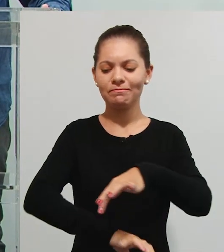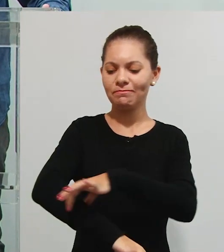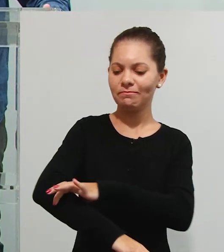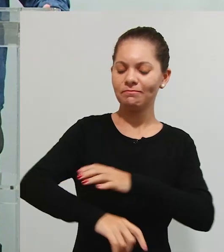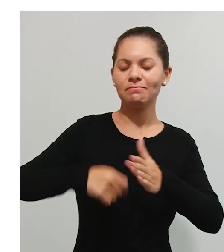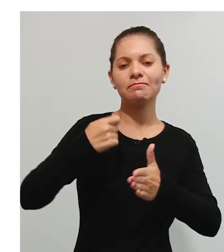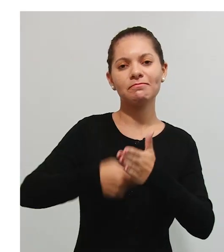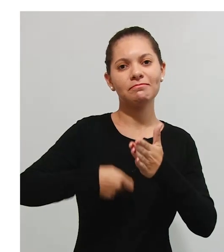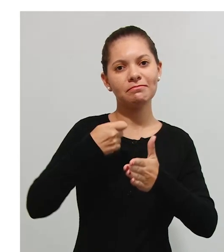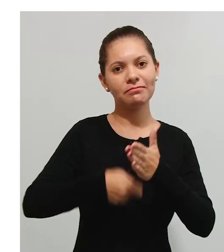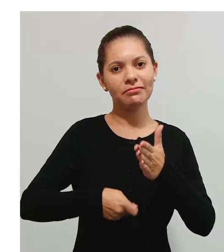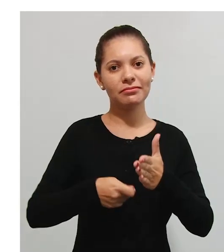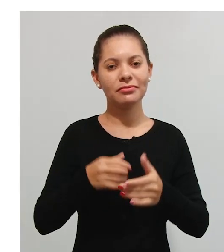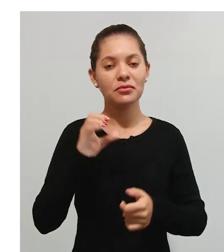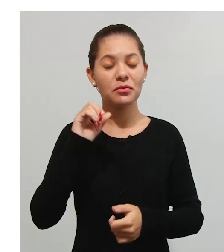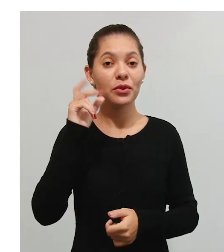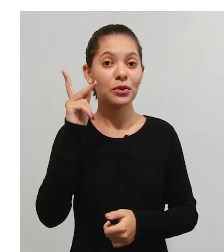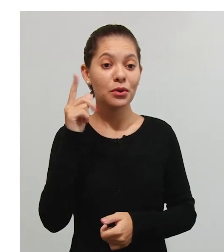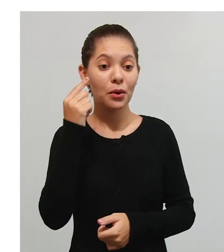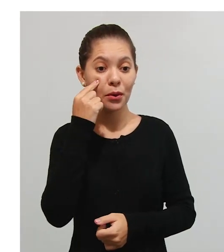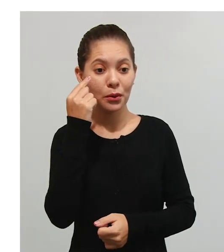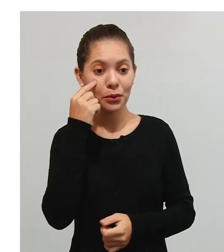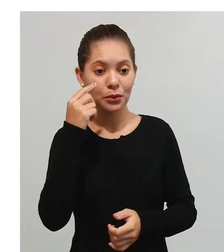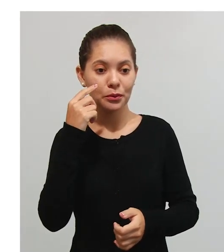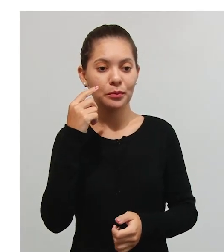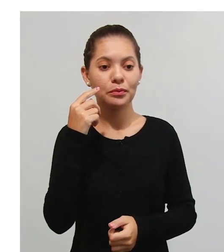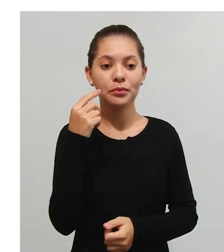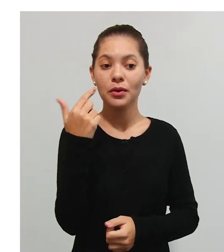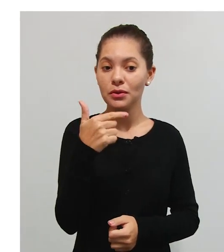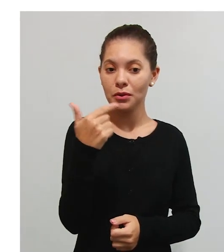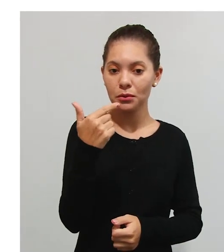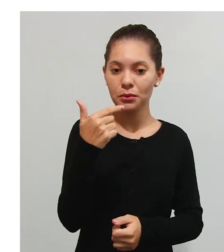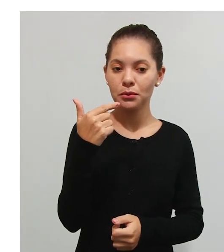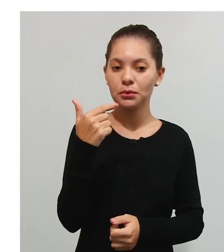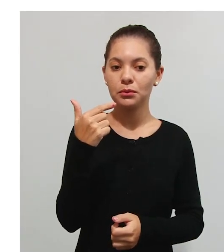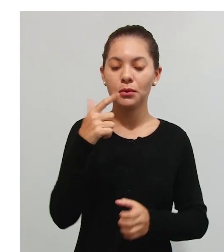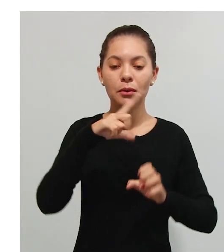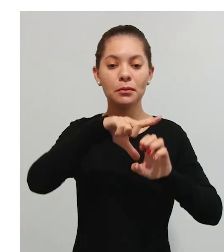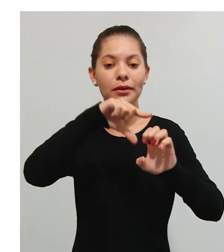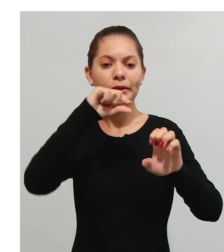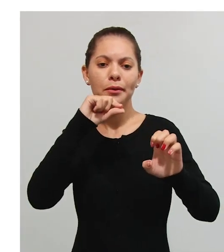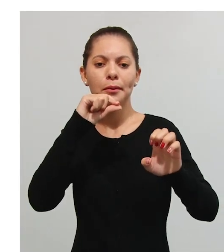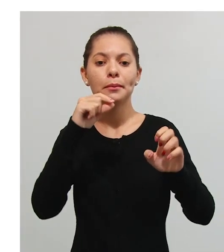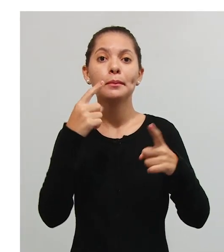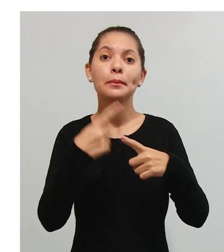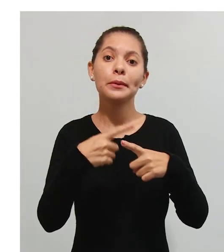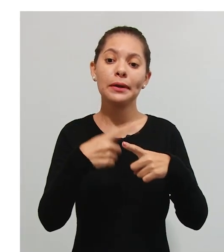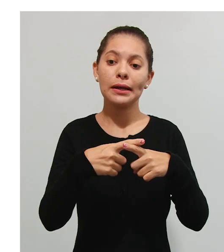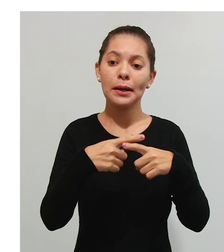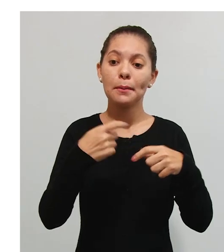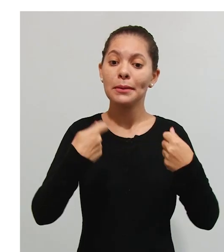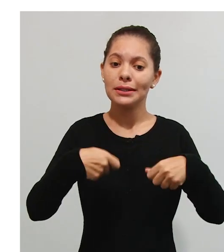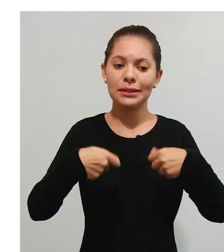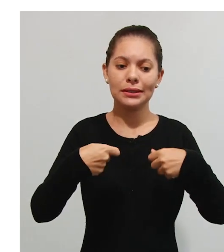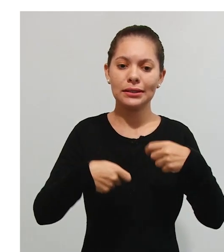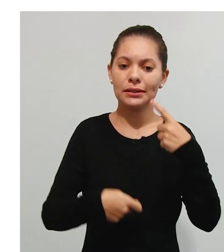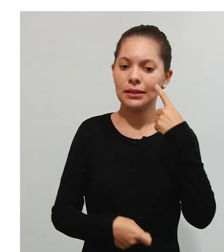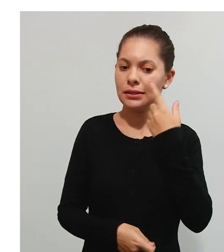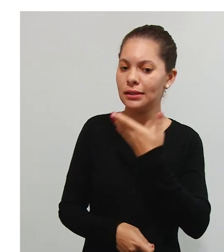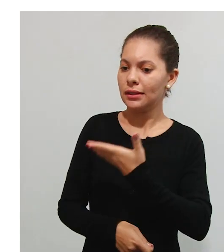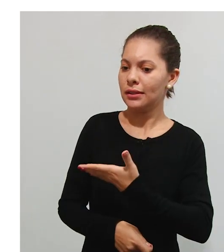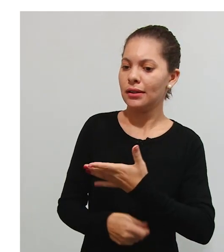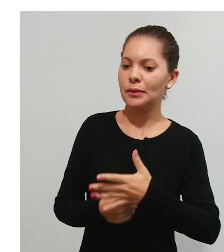mesmo, ok? Olha só, outro tipo de empreendedor. É o empreendedor por necessidade. Este aqui